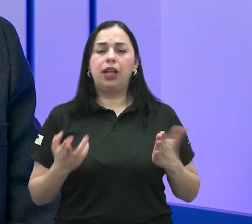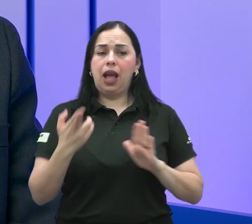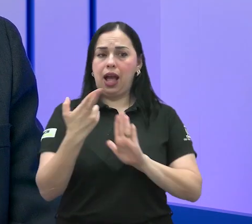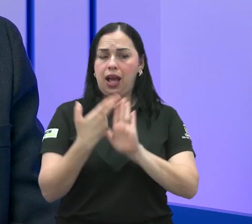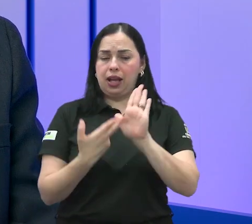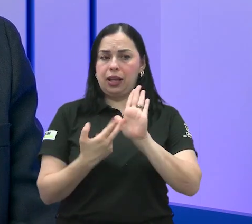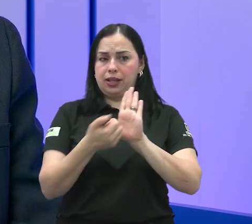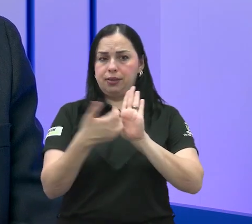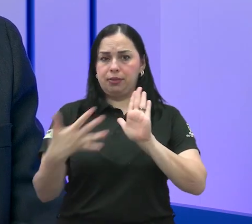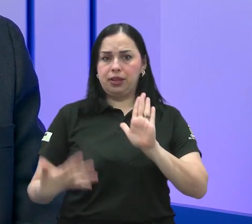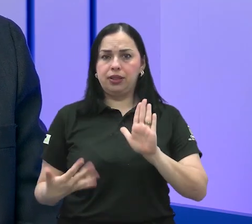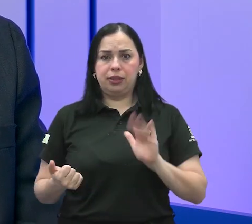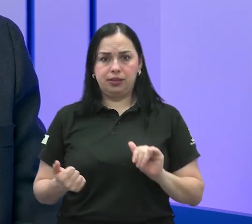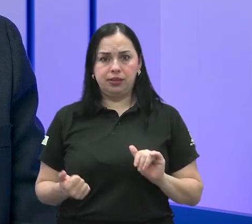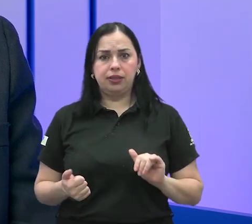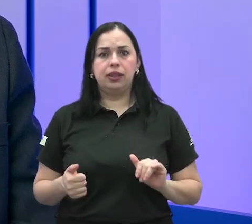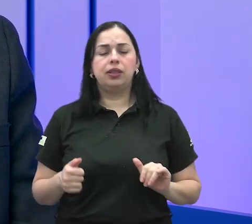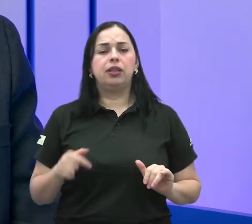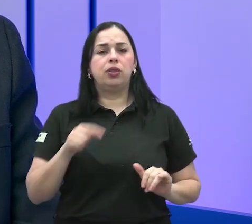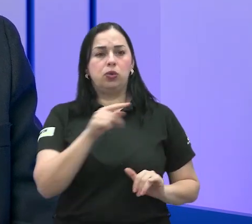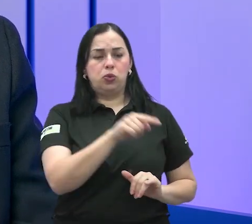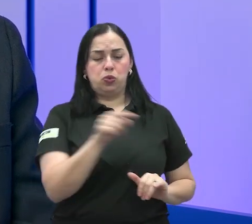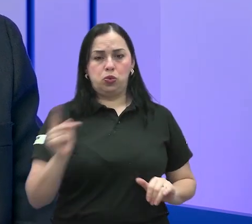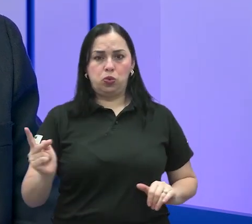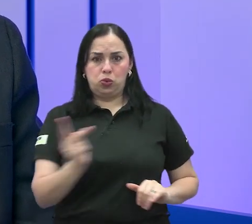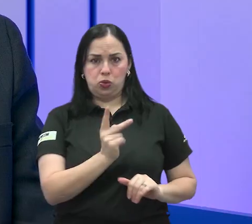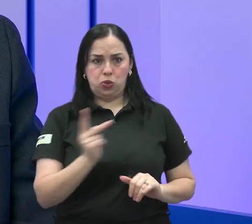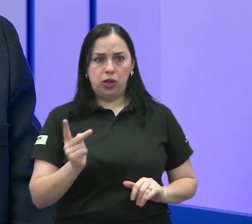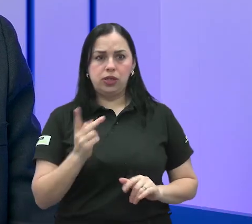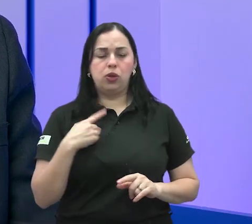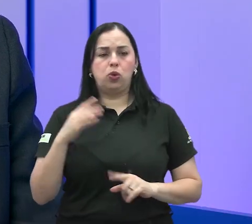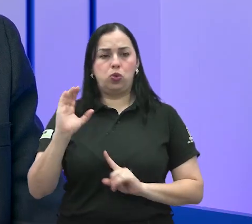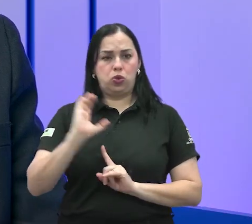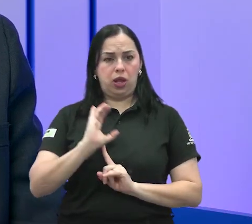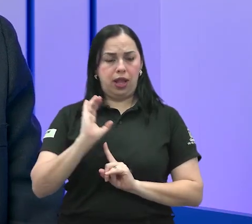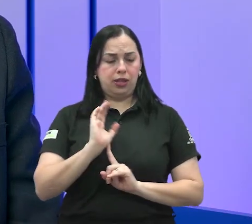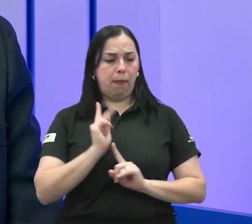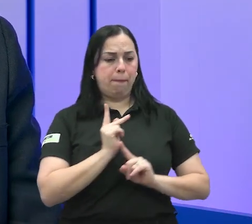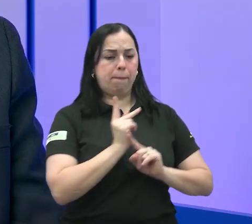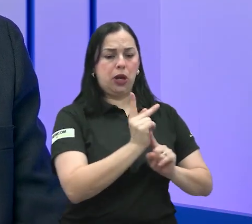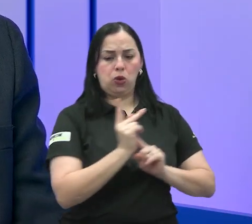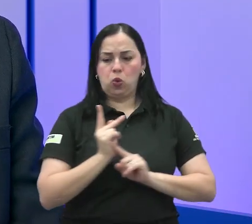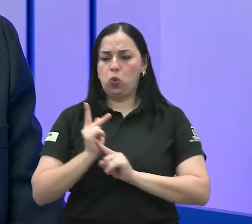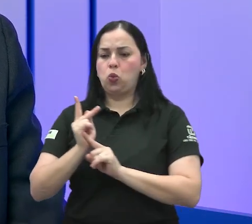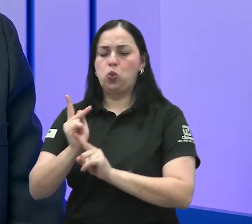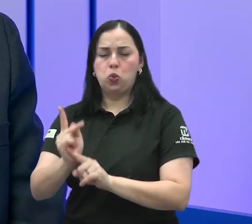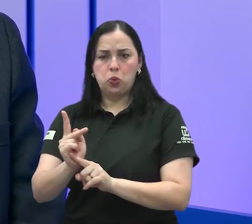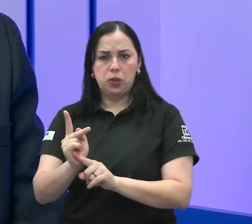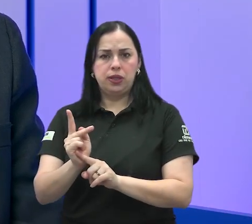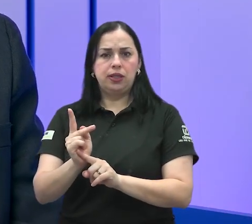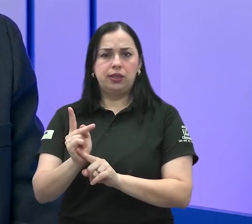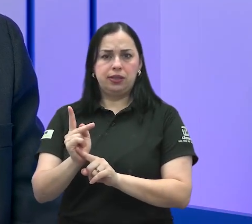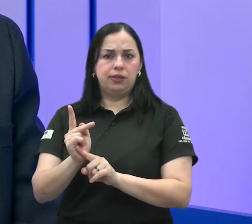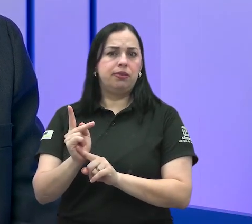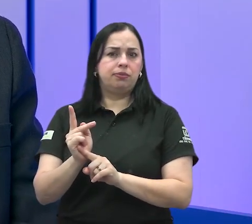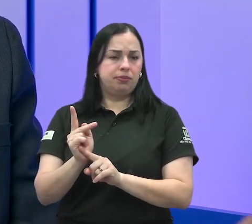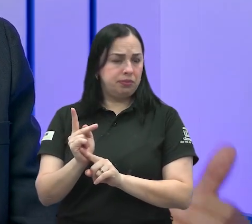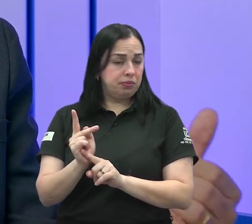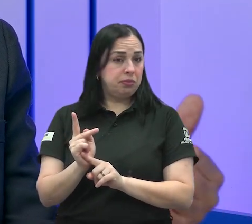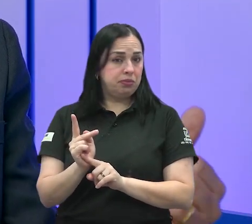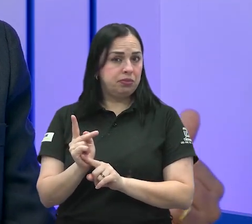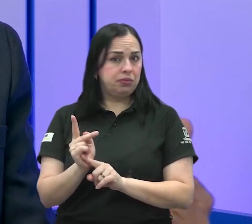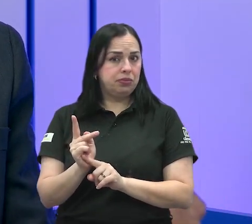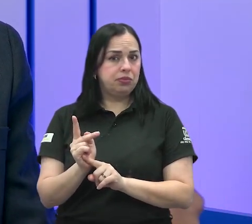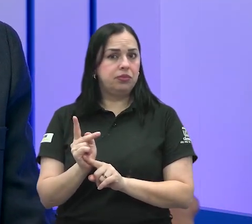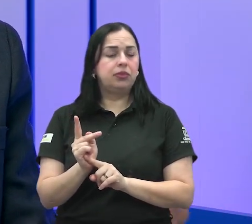regra, eles recebem as demandas dos clientes, né, dos consumidores normalmente, por meio de